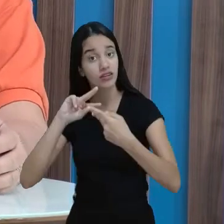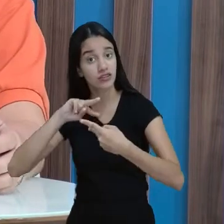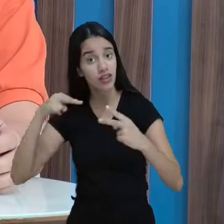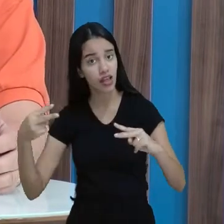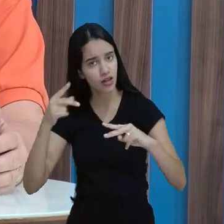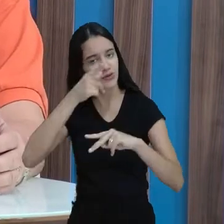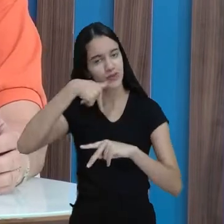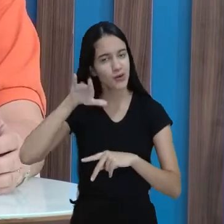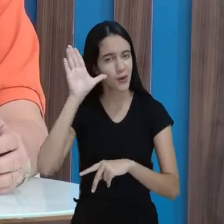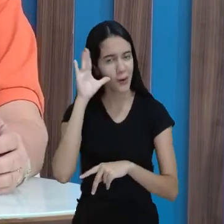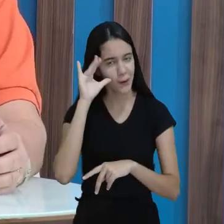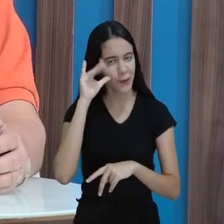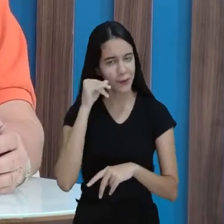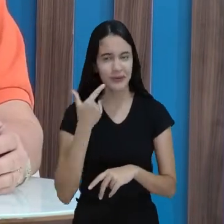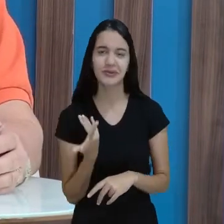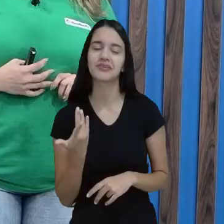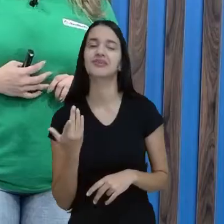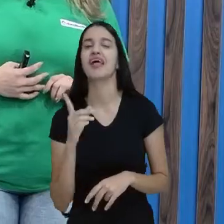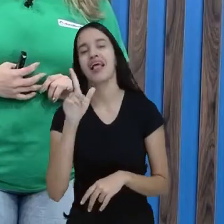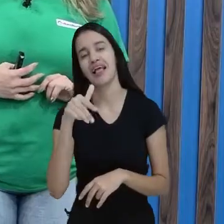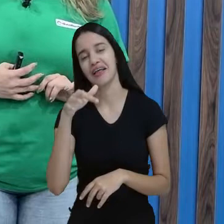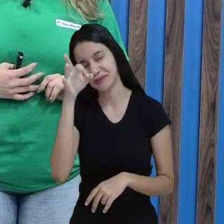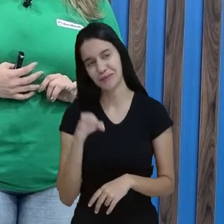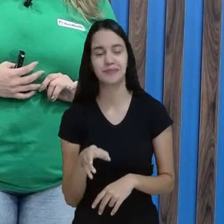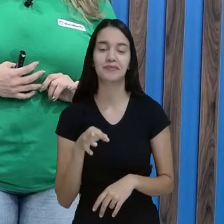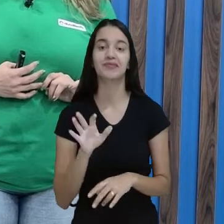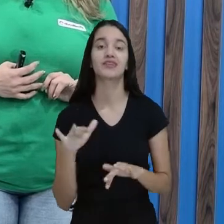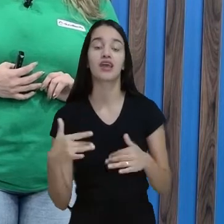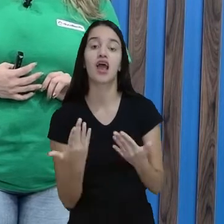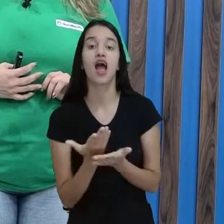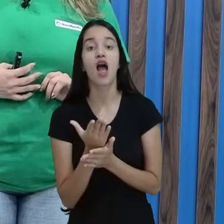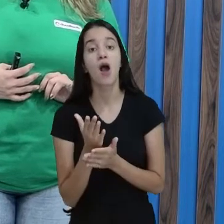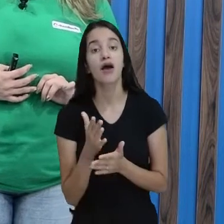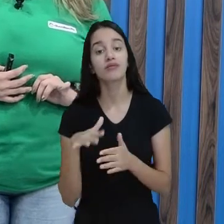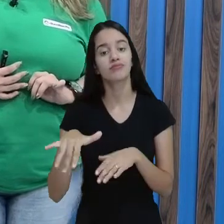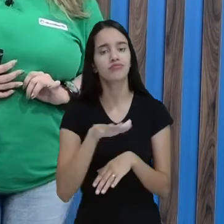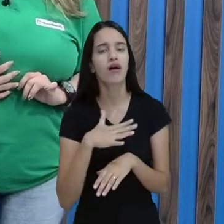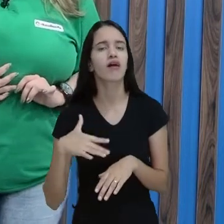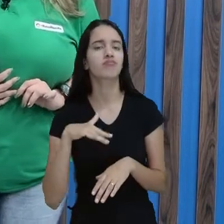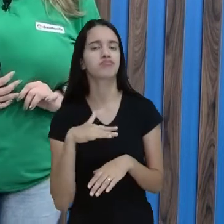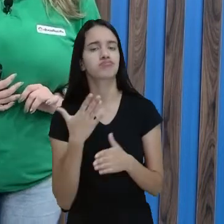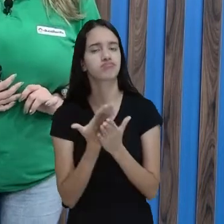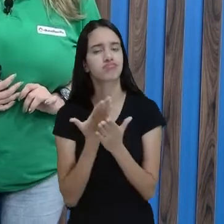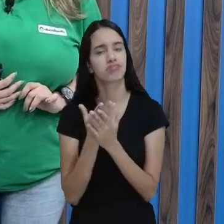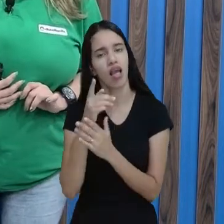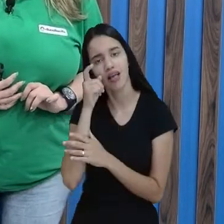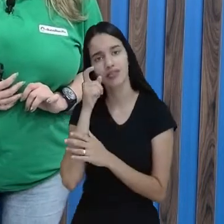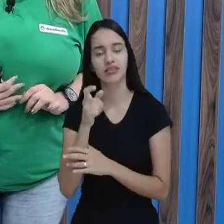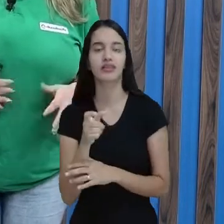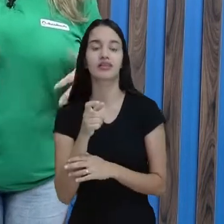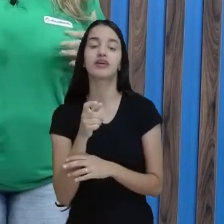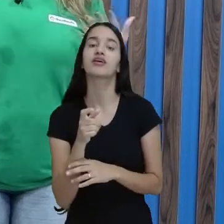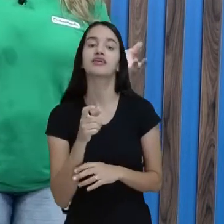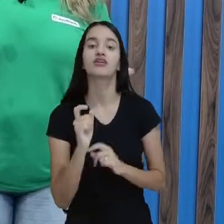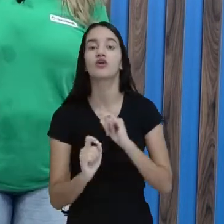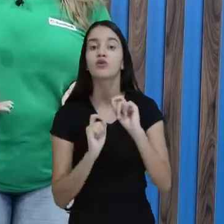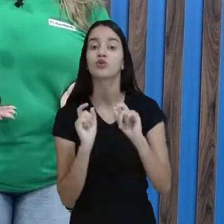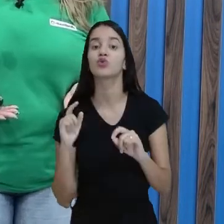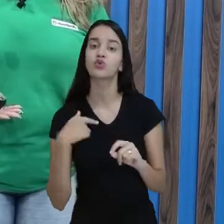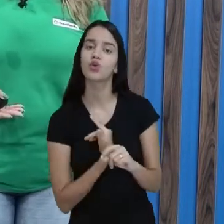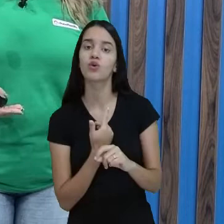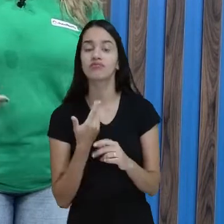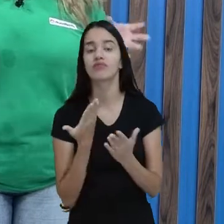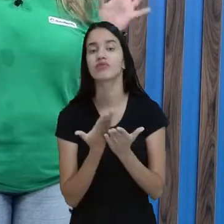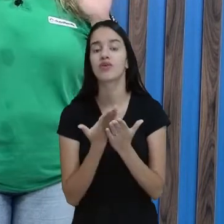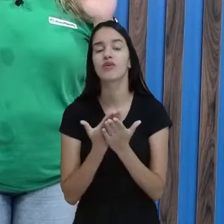estão curiosos, não é isso, Carol? Exatamente. Essa parte é bem interessante, né, professora Isabel? Mas aí, gente, o que foi que vimos na